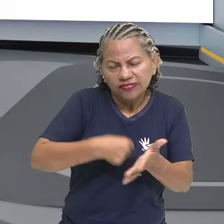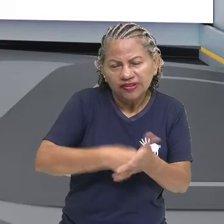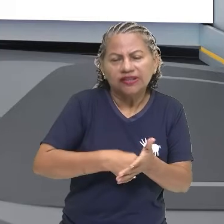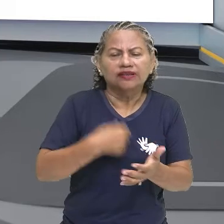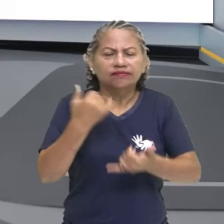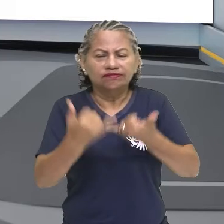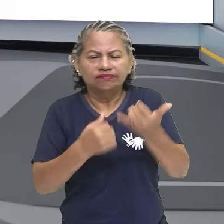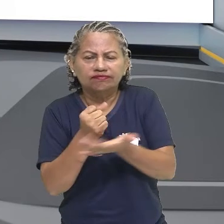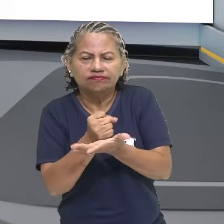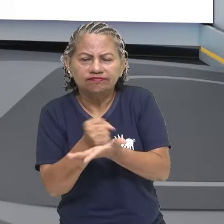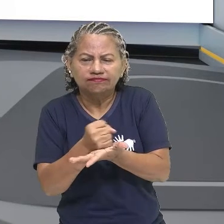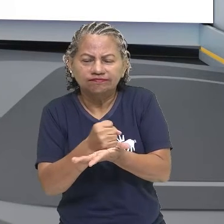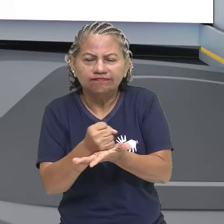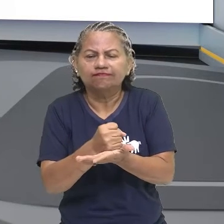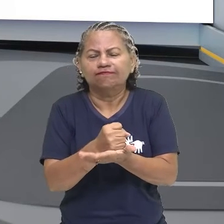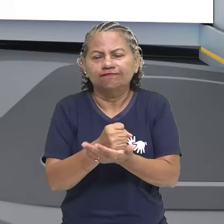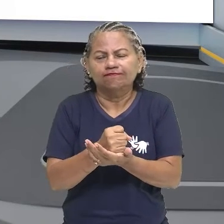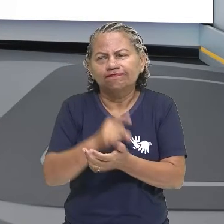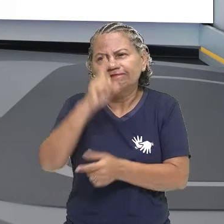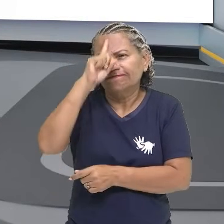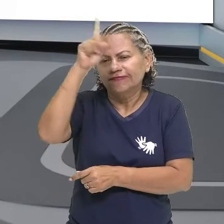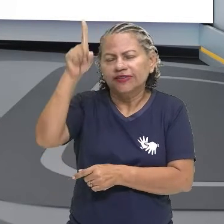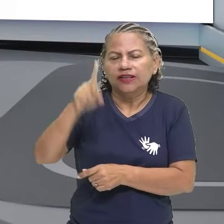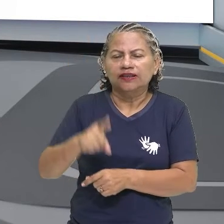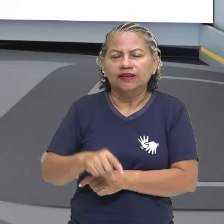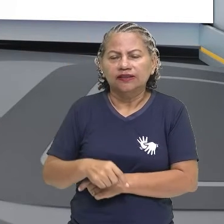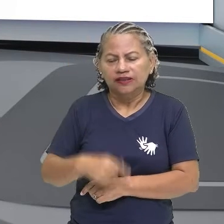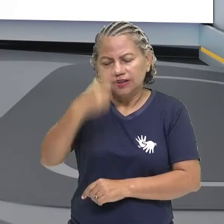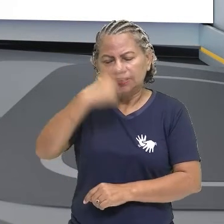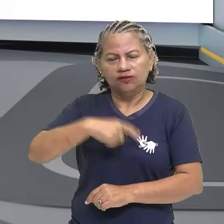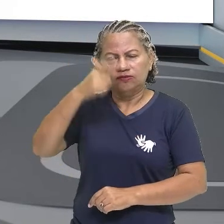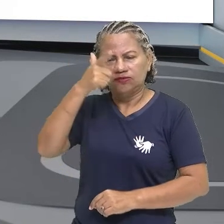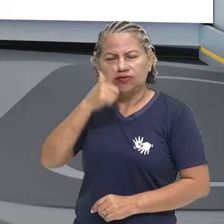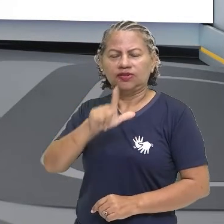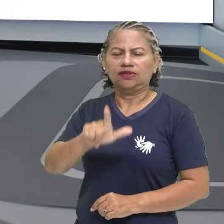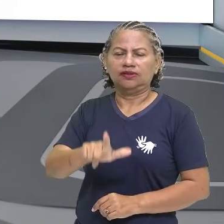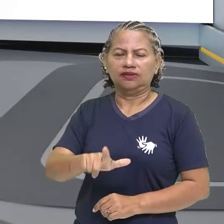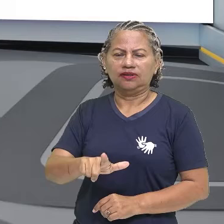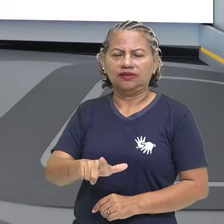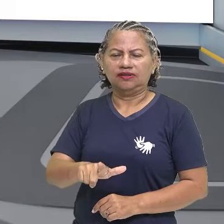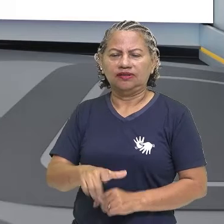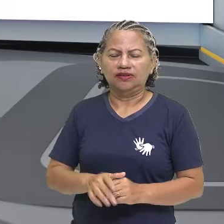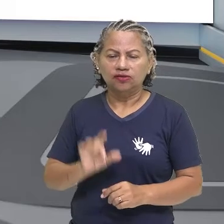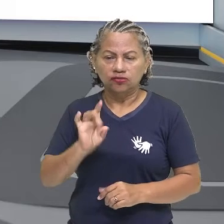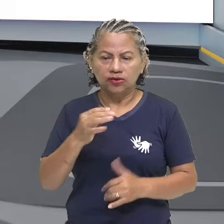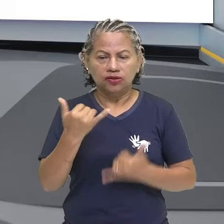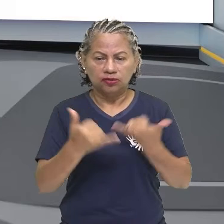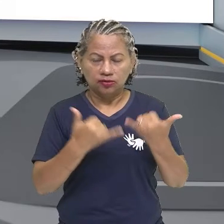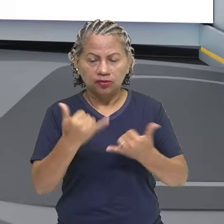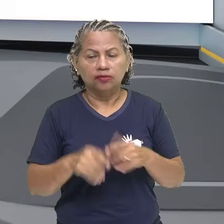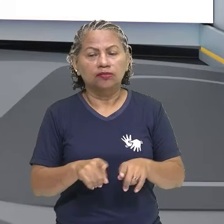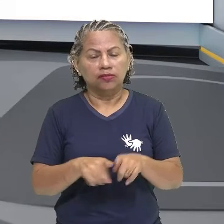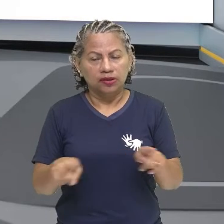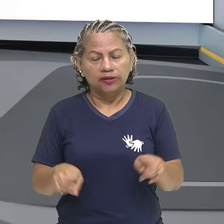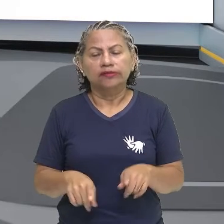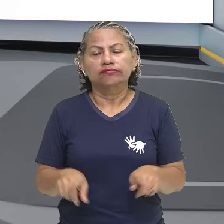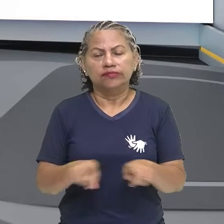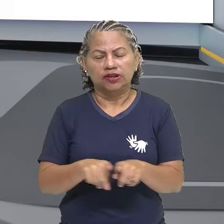fazer de uma outra maneira até você conseguir a vitória, não só nos jogos, como também na vida